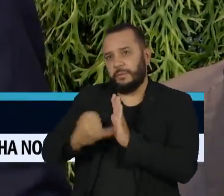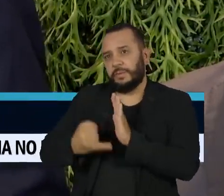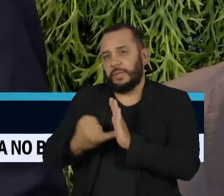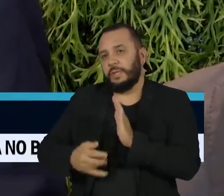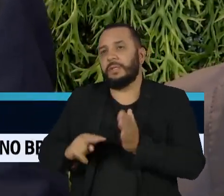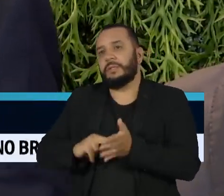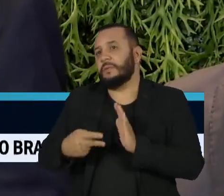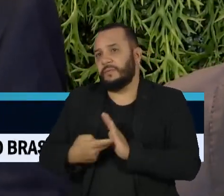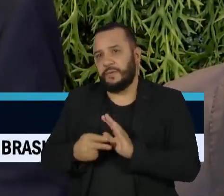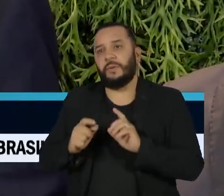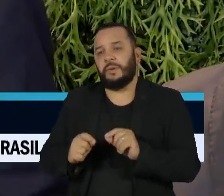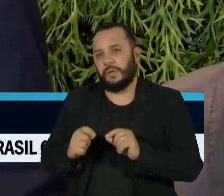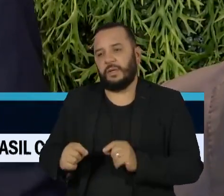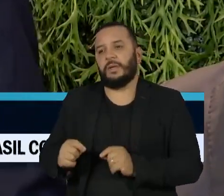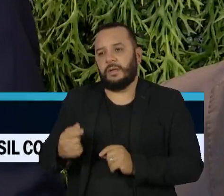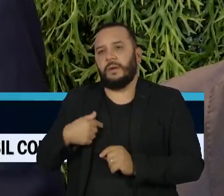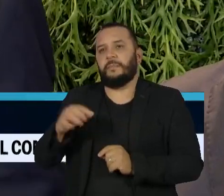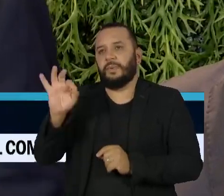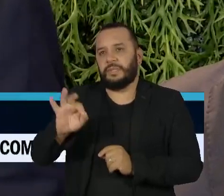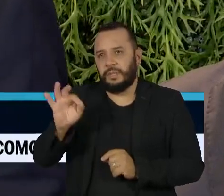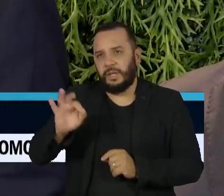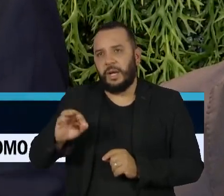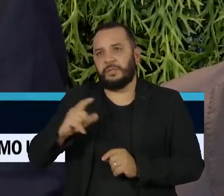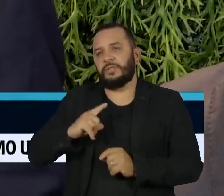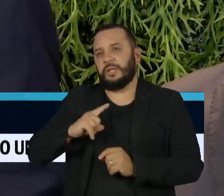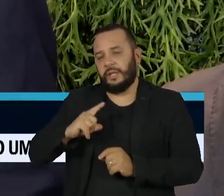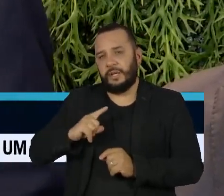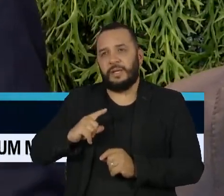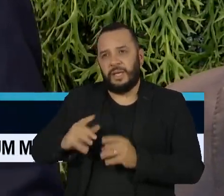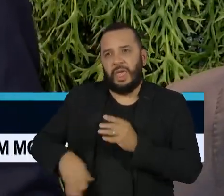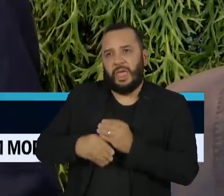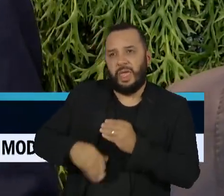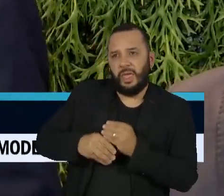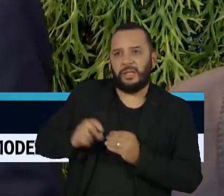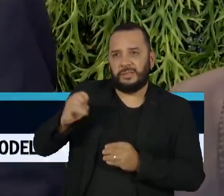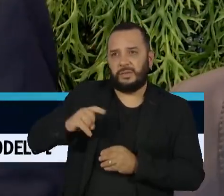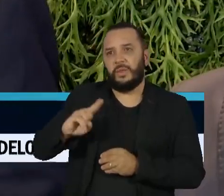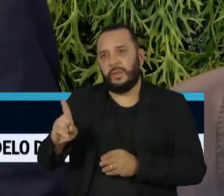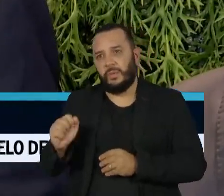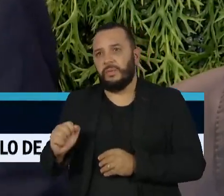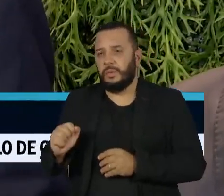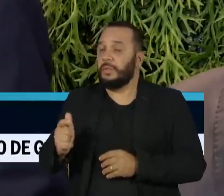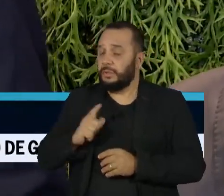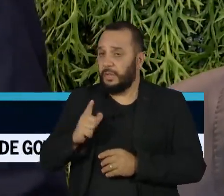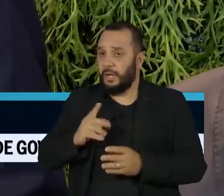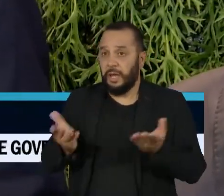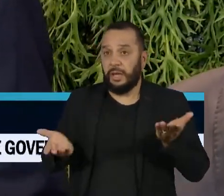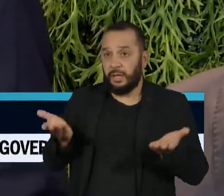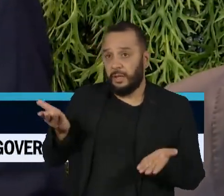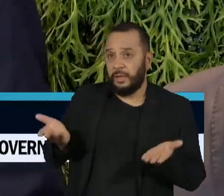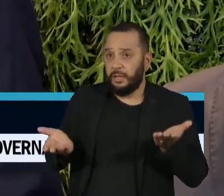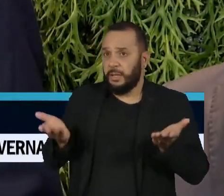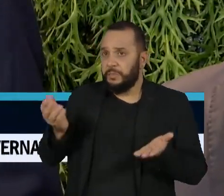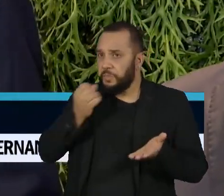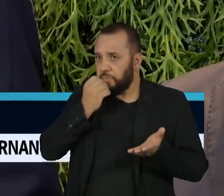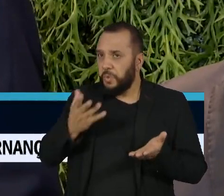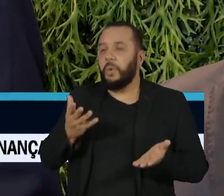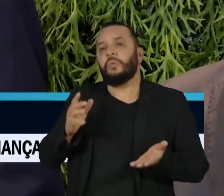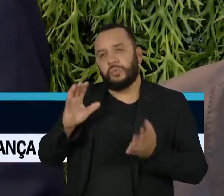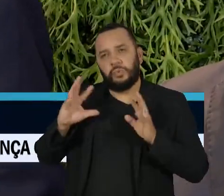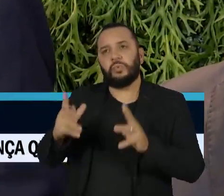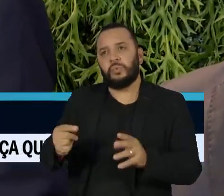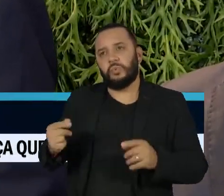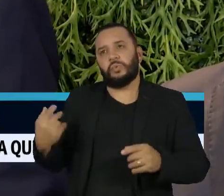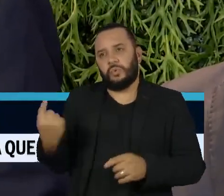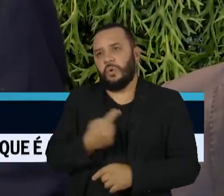em termos de carga tributária, se há um aumento ou não, e se há o equilíbrio federativo também decorrente dela. Então, isso tudo vai ser objeto agora